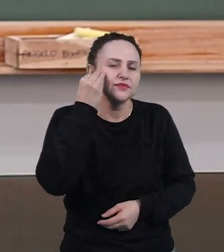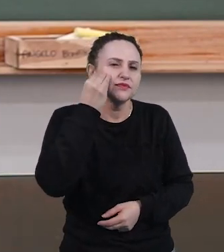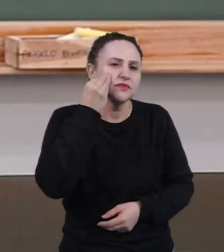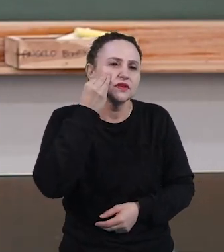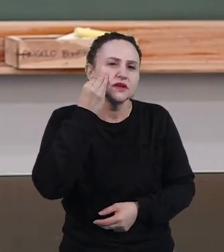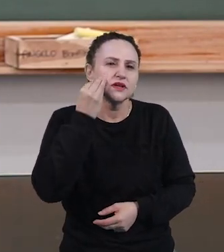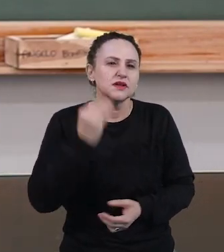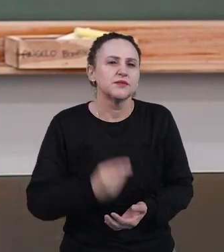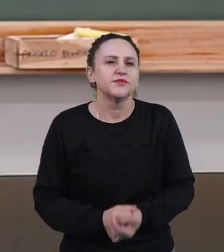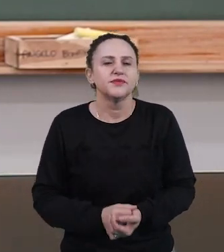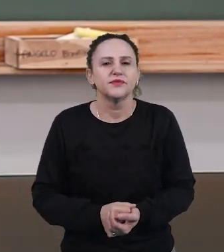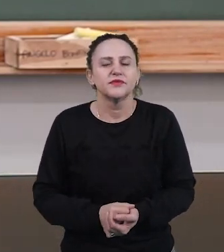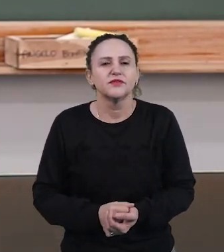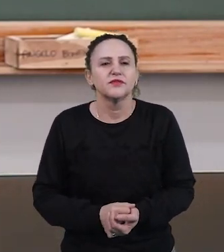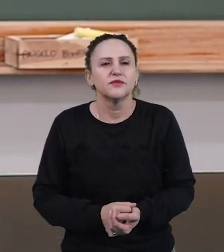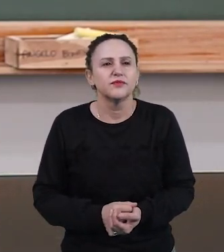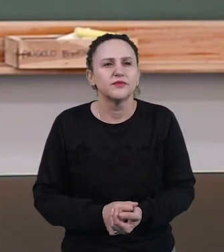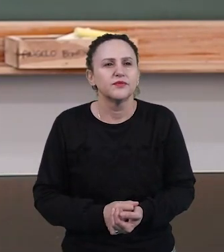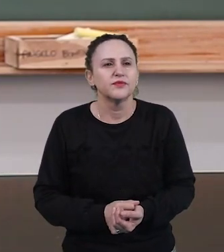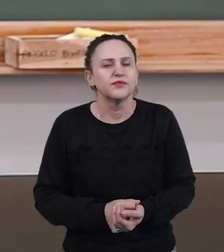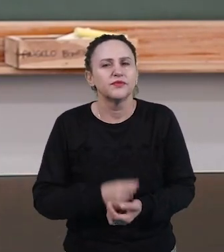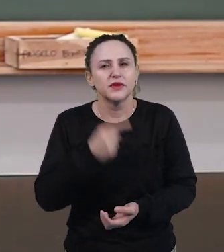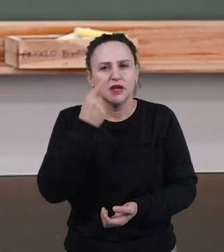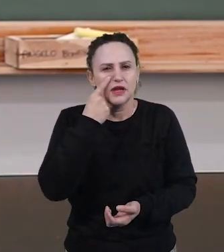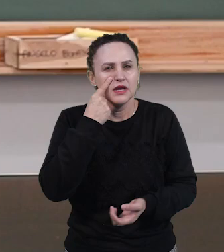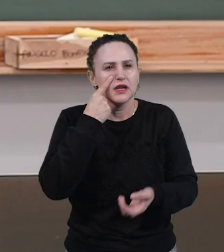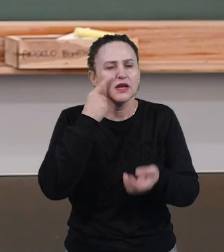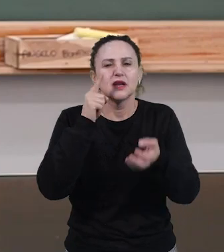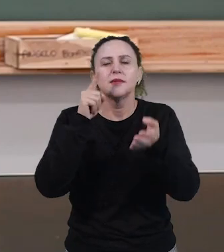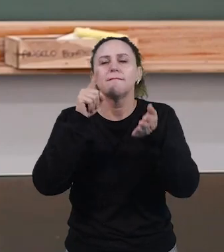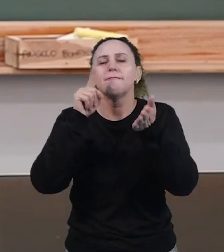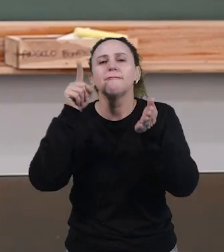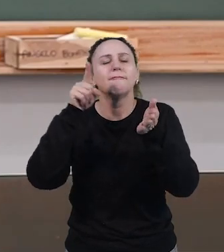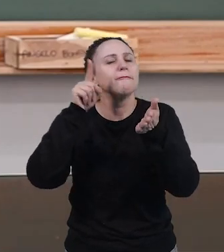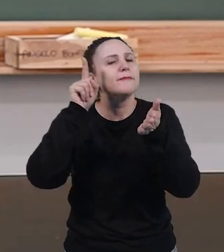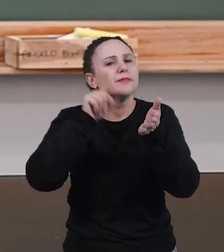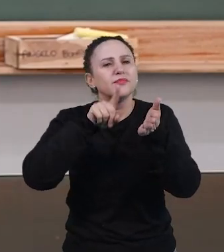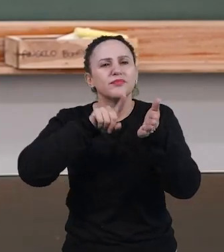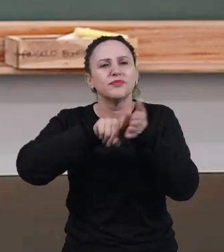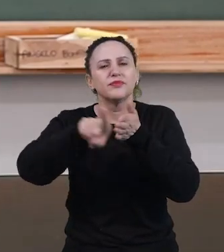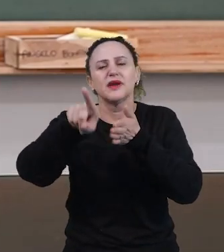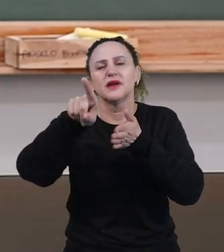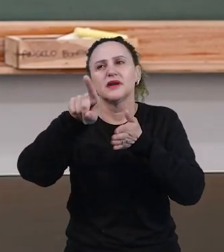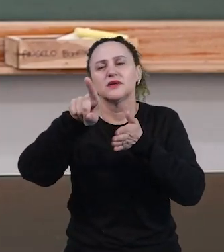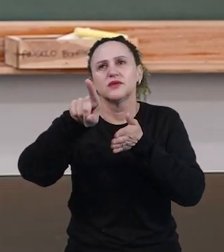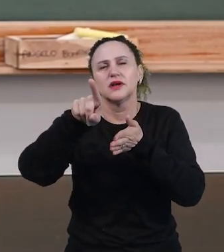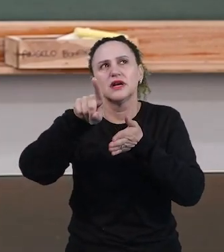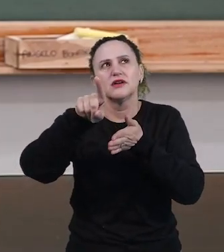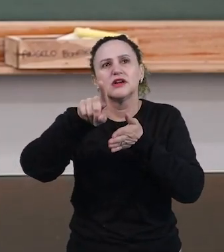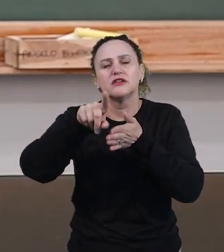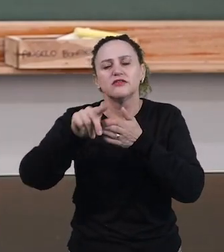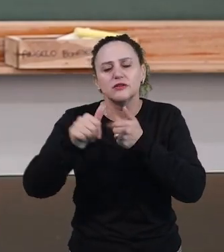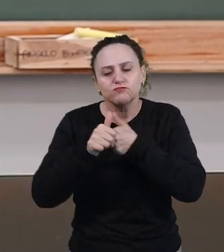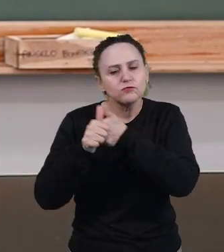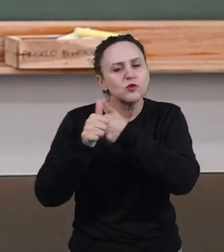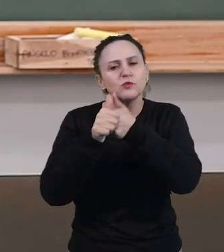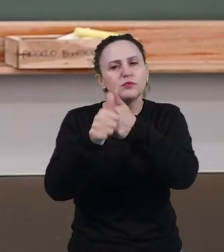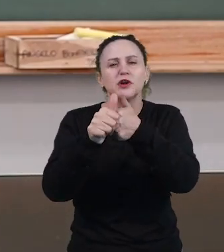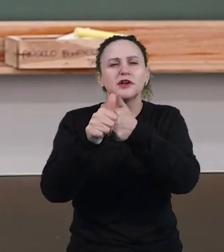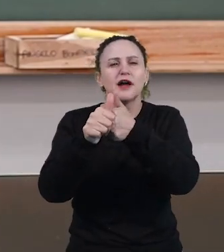A pergunta de vida, assim. Então ele acompanhou mesmo, né? Ele fez muita observação sistemática, né? Ou